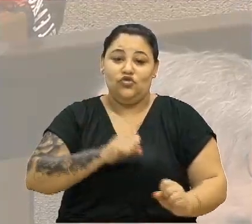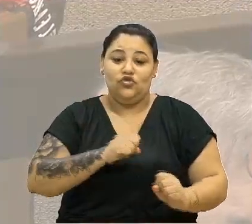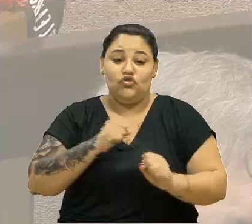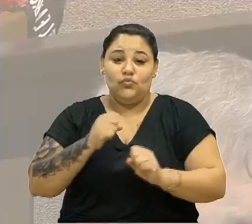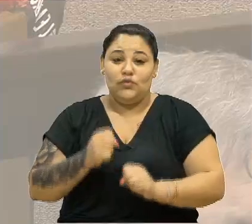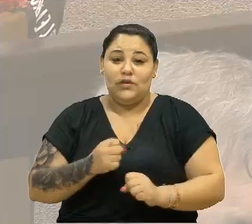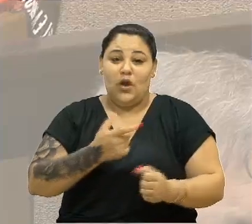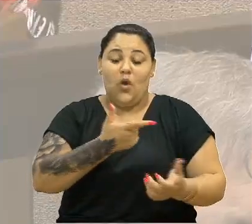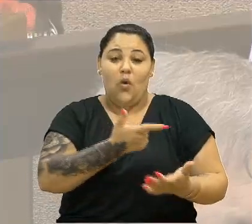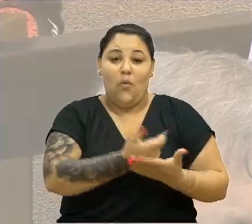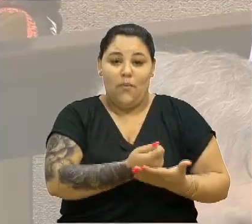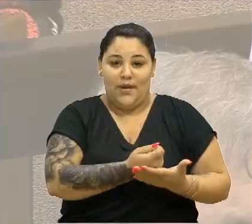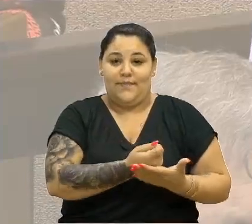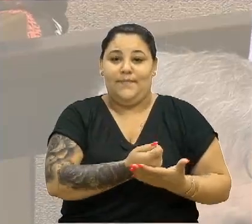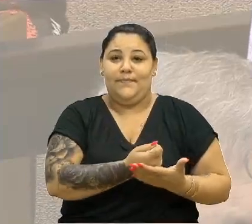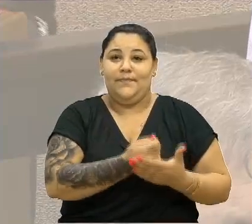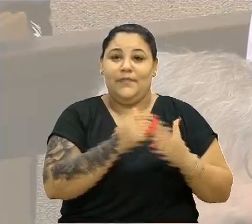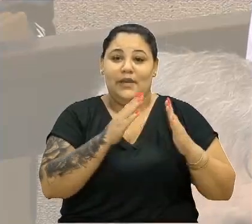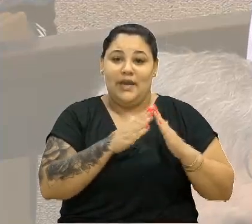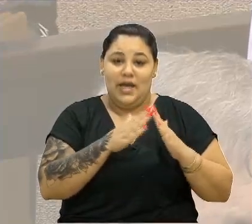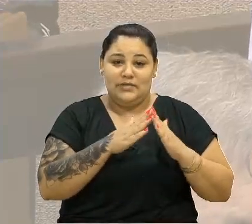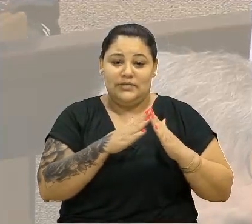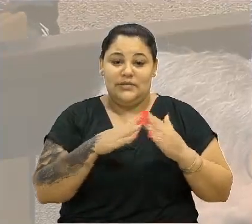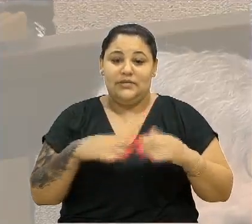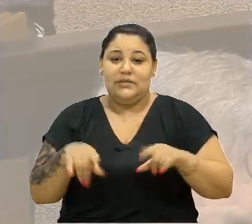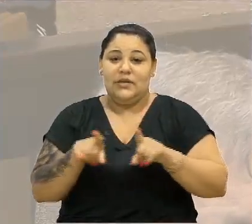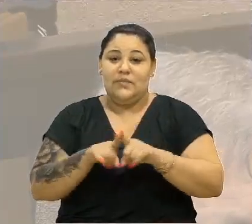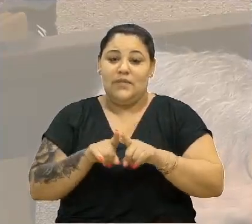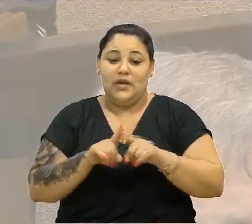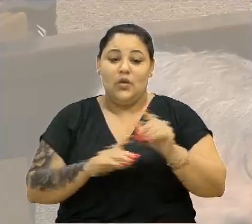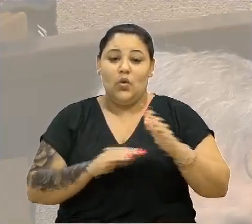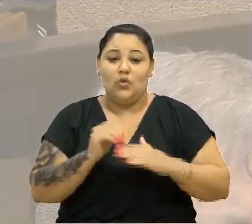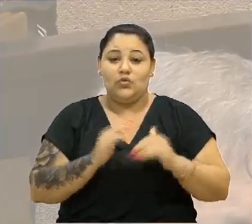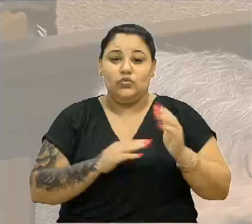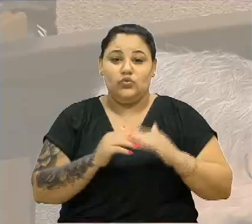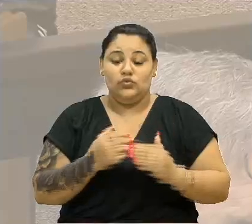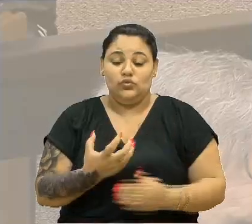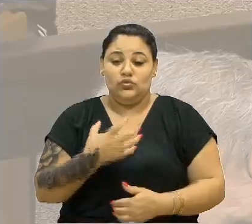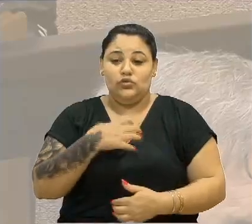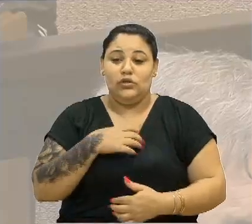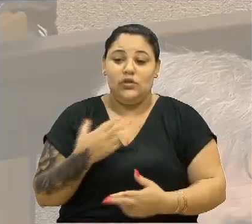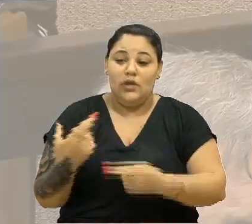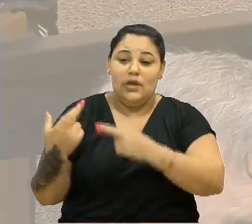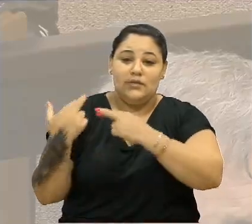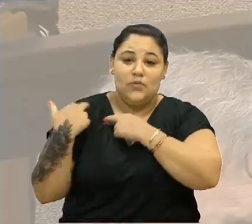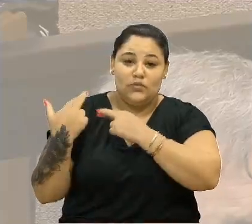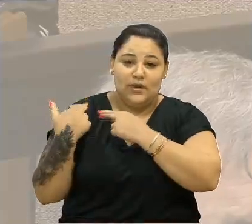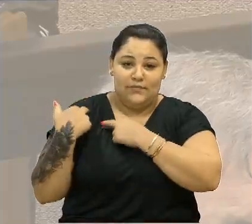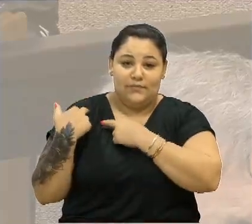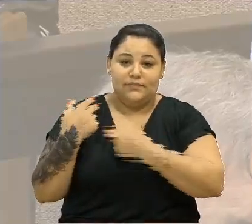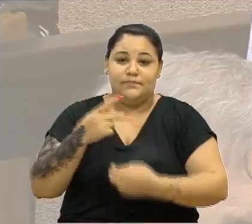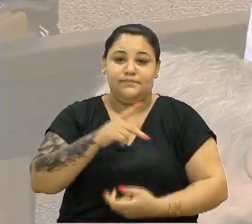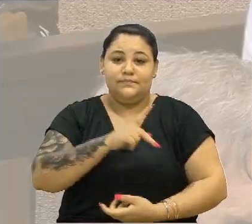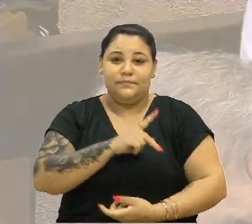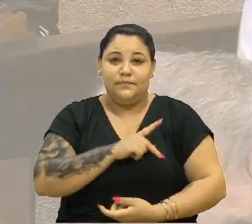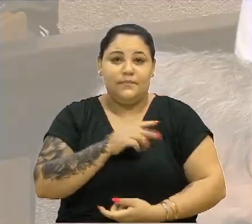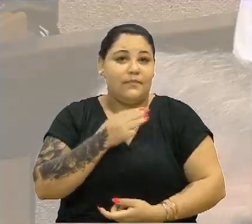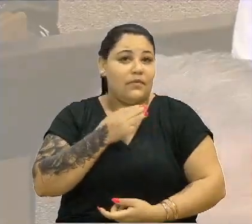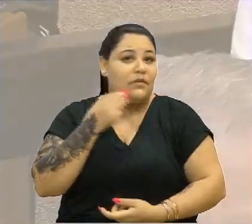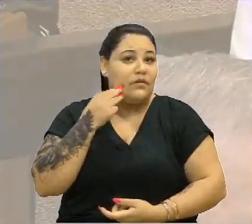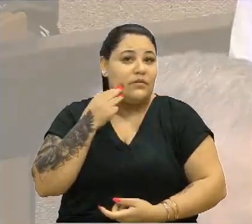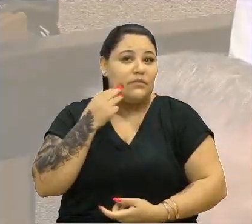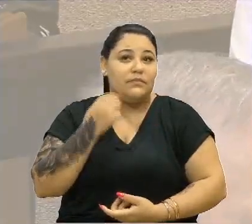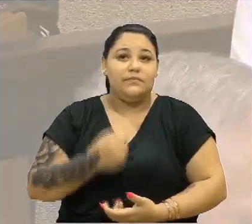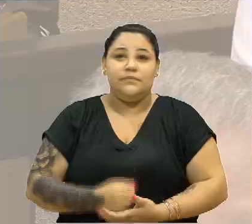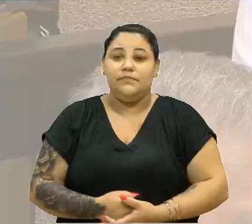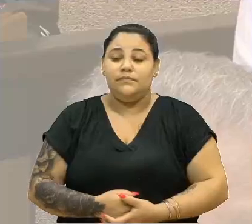imóvel, também construa de uma forma de responsabilização, presidente Marisol, a condição de